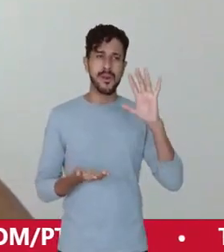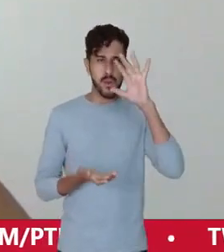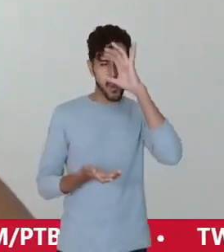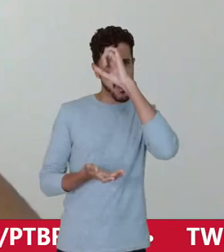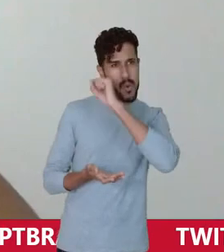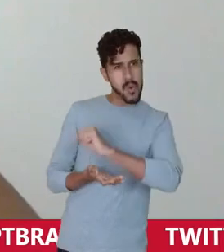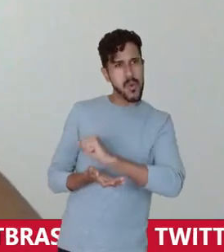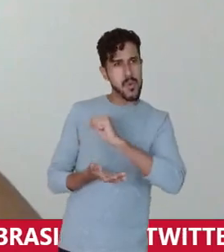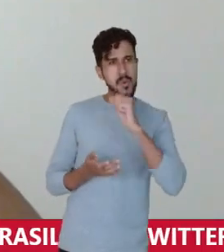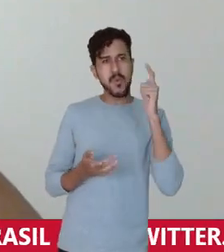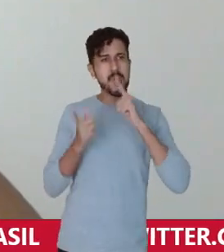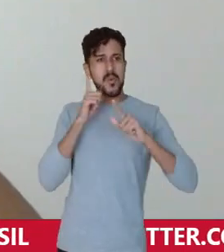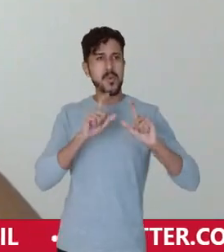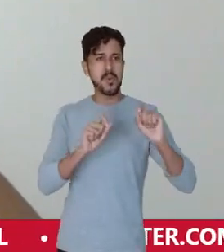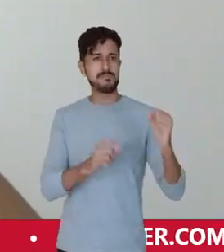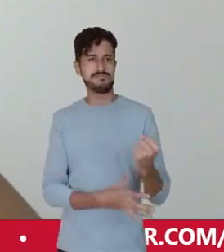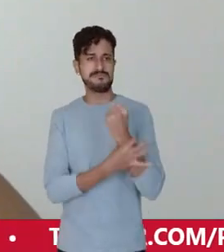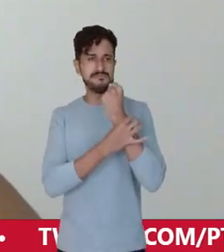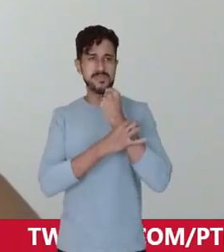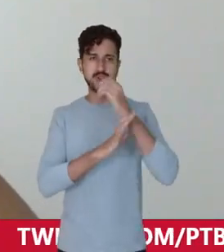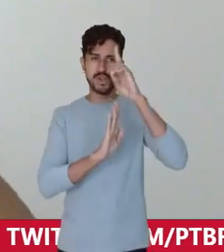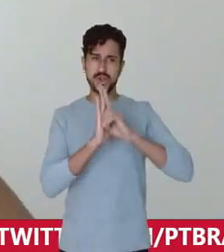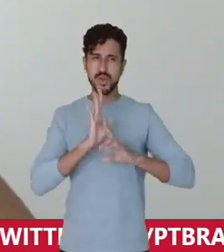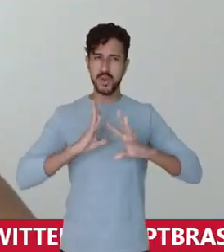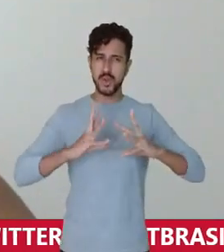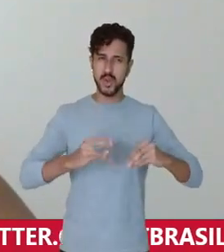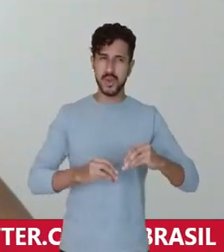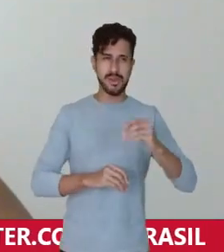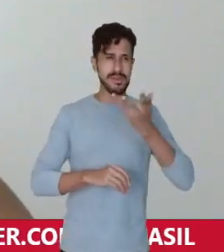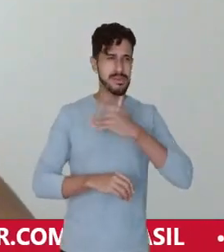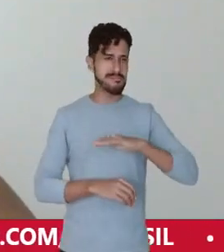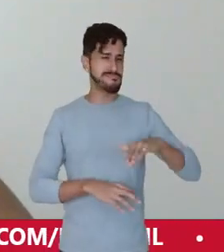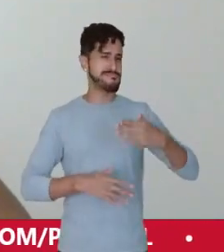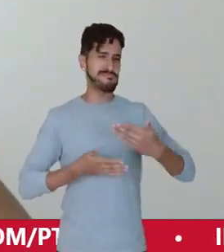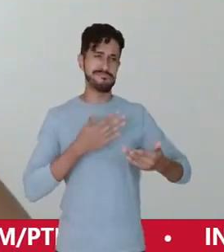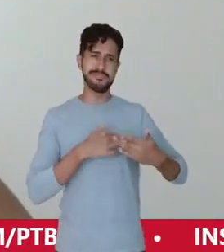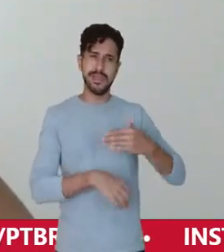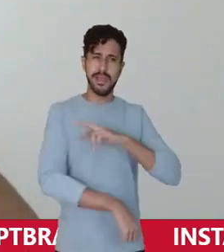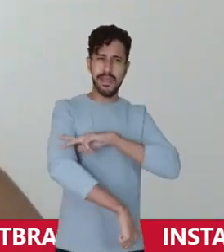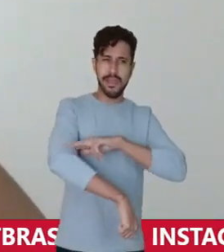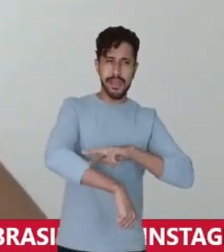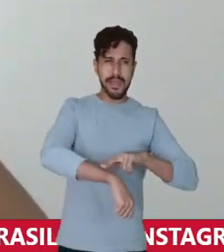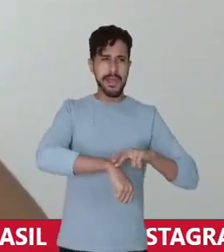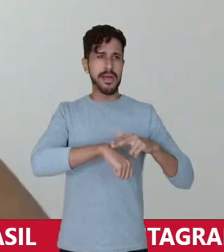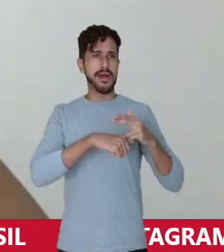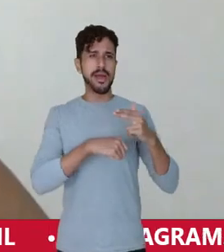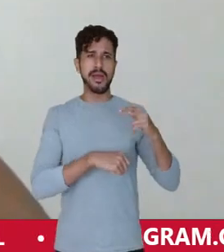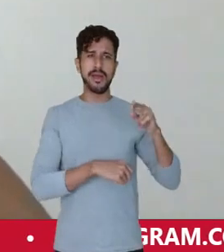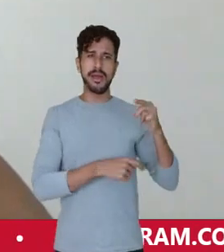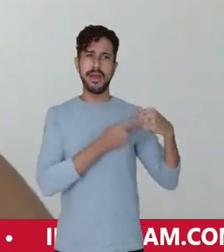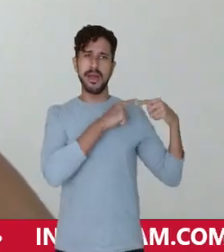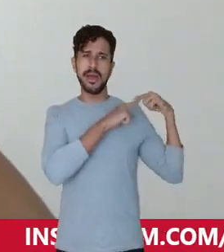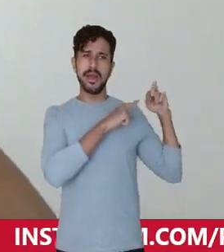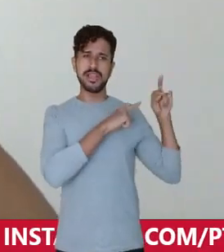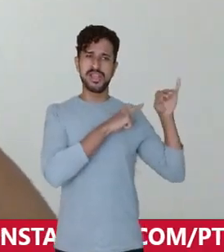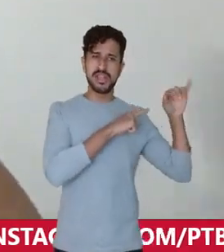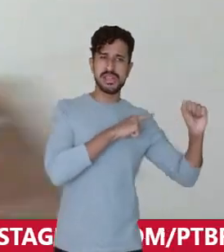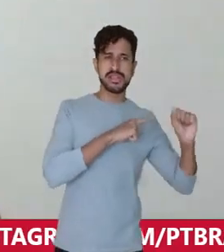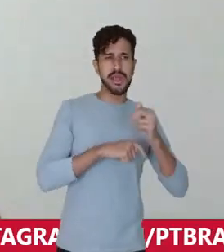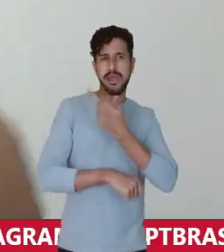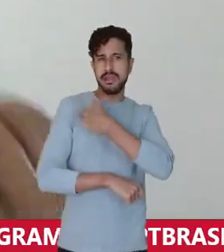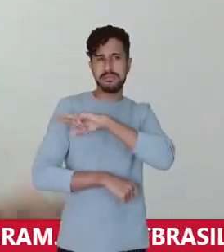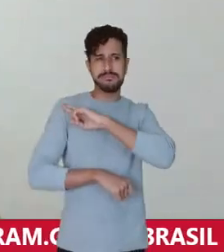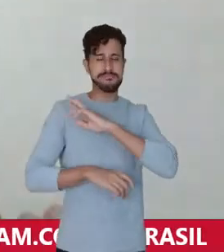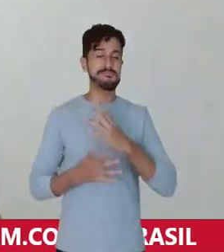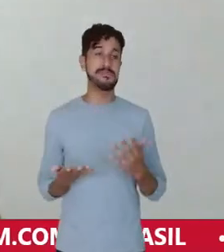consideração assegurar o direito de todas as crianças, independente de raça, de etnia e de religião, né?